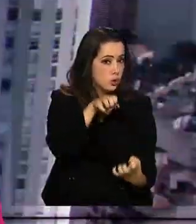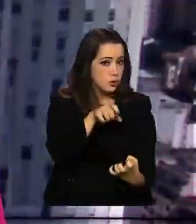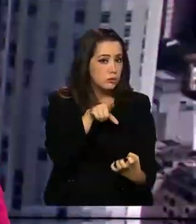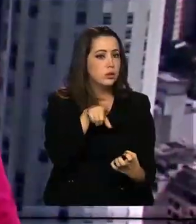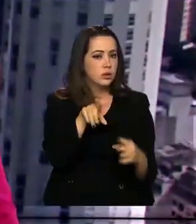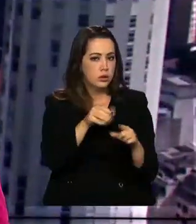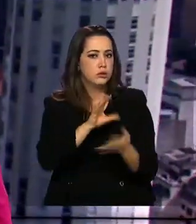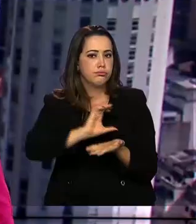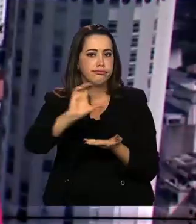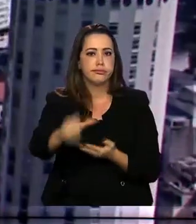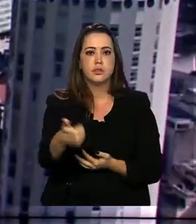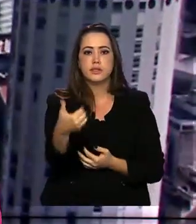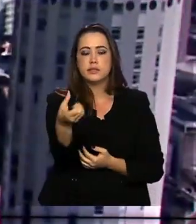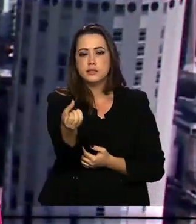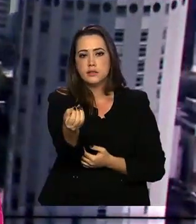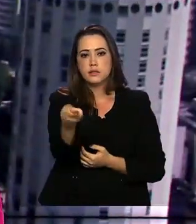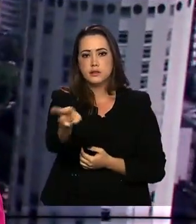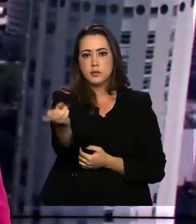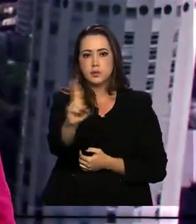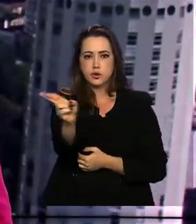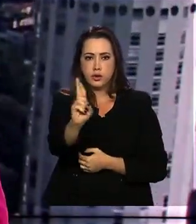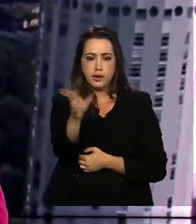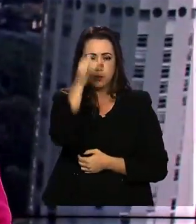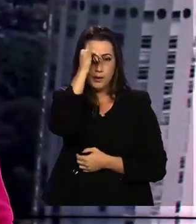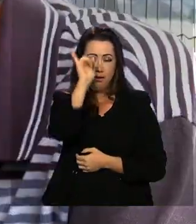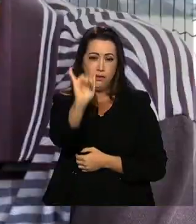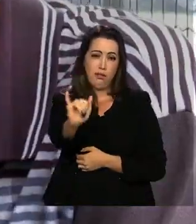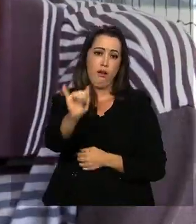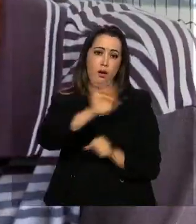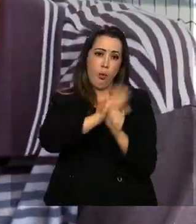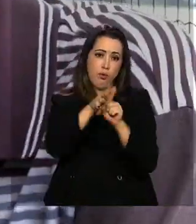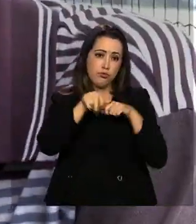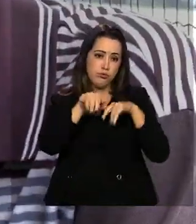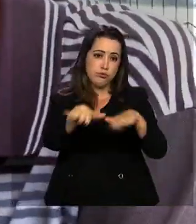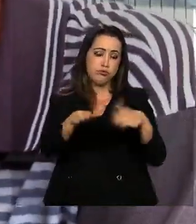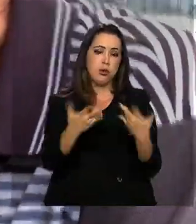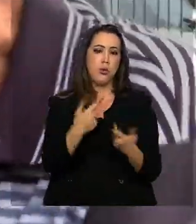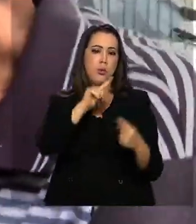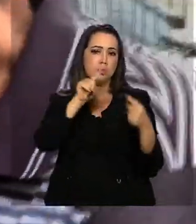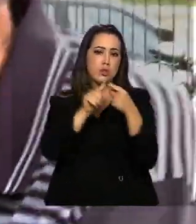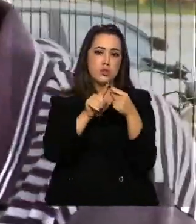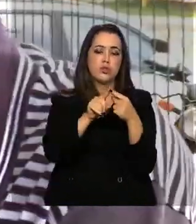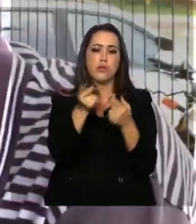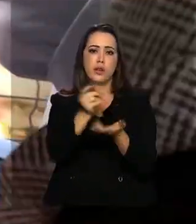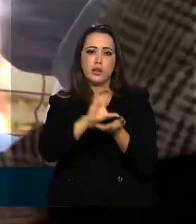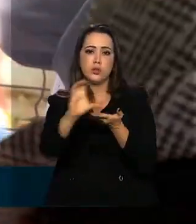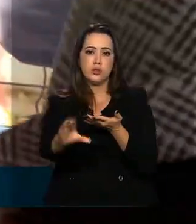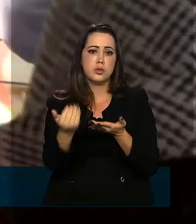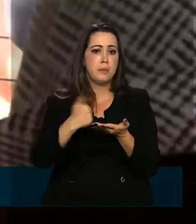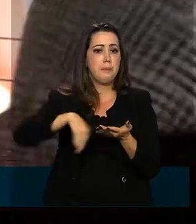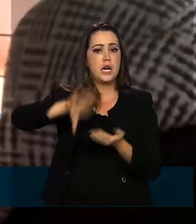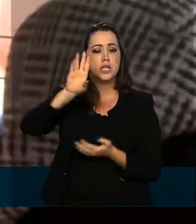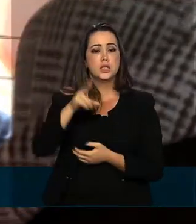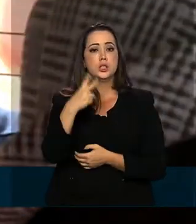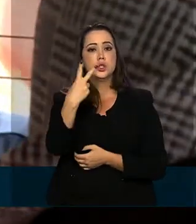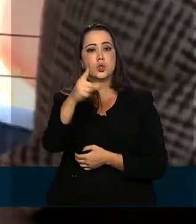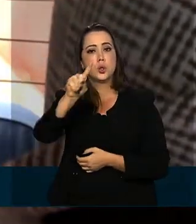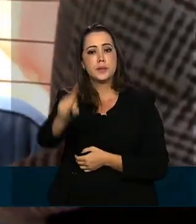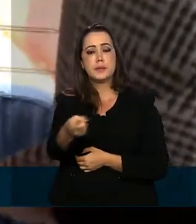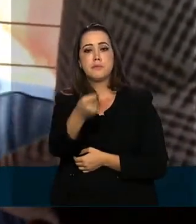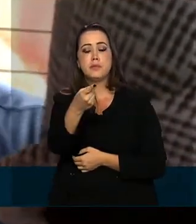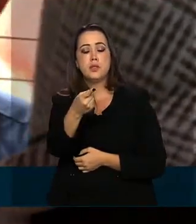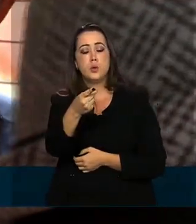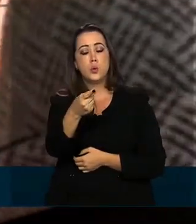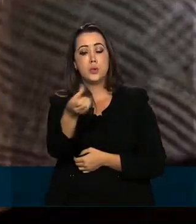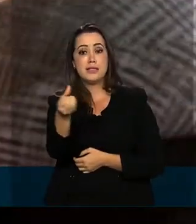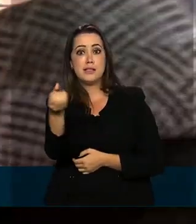governo federal para o combate ao coronavírus. A previsão é que o dinheiro seja compartilhado entre mais de 2.600